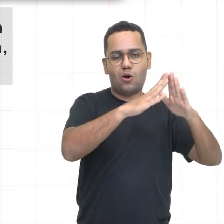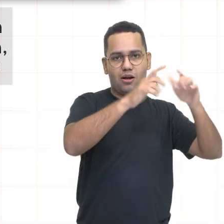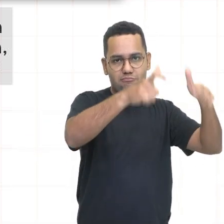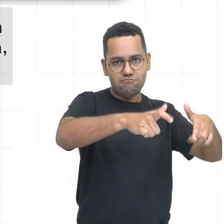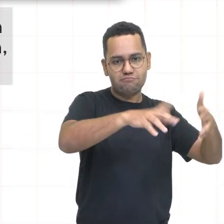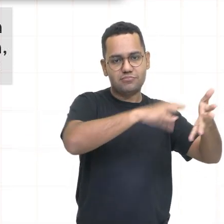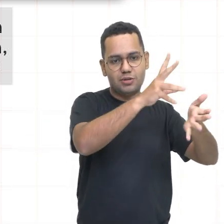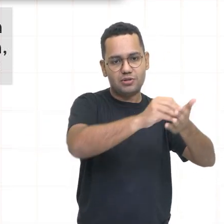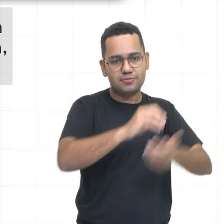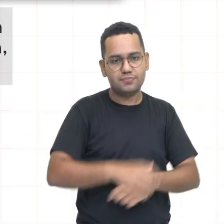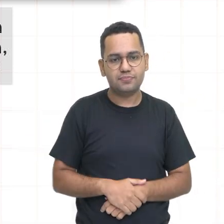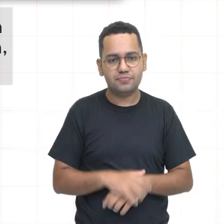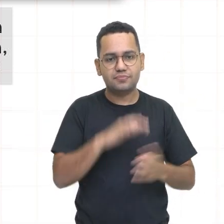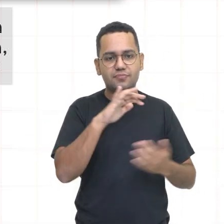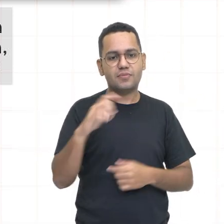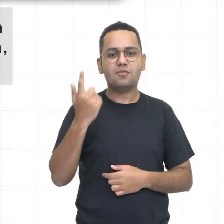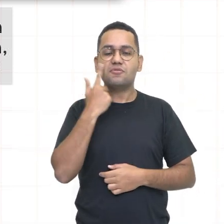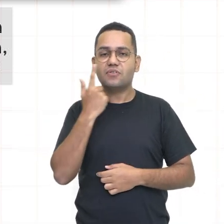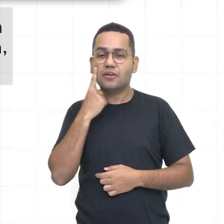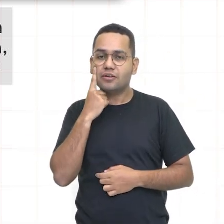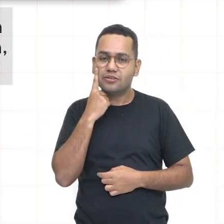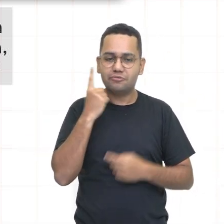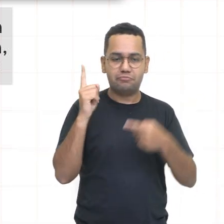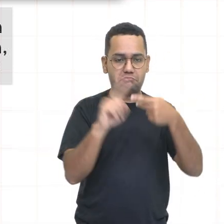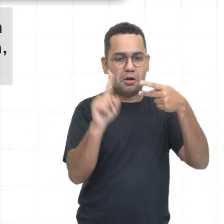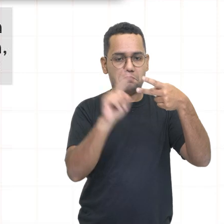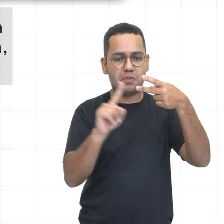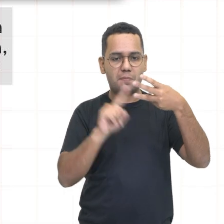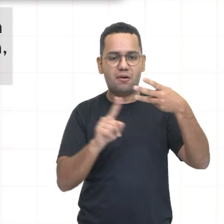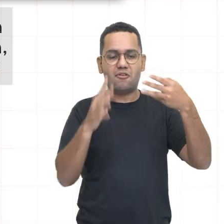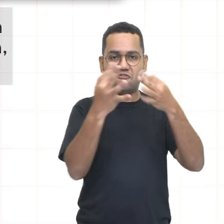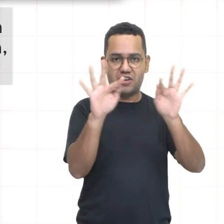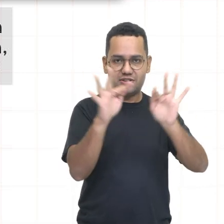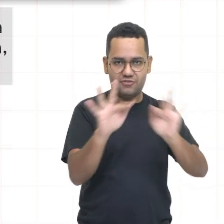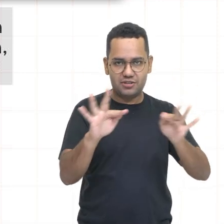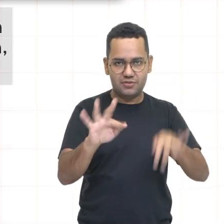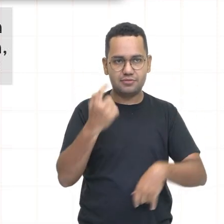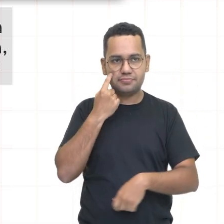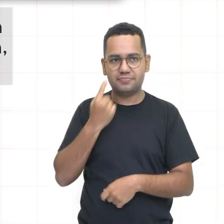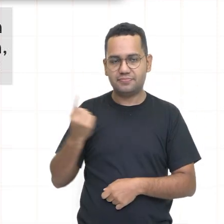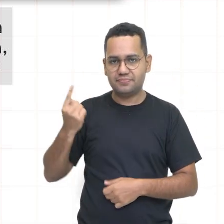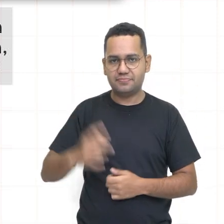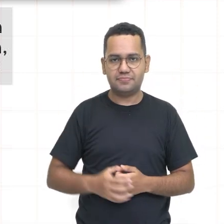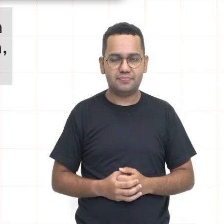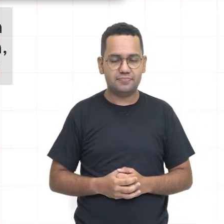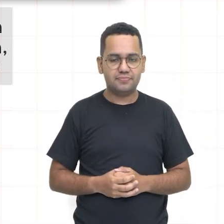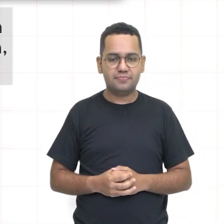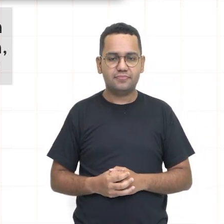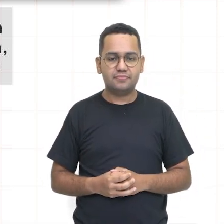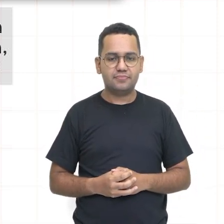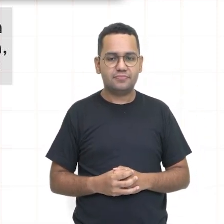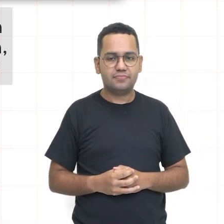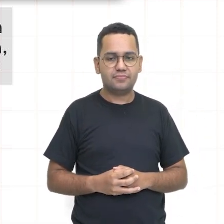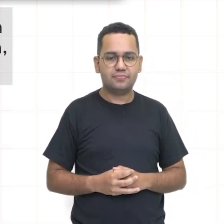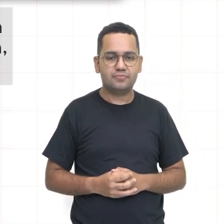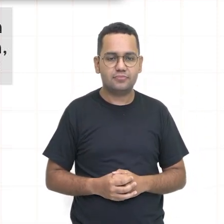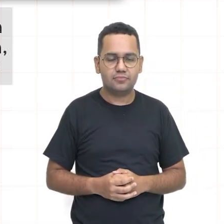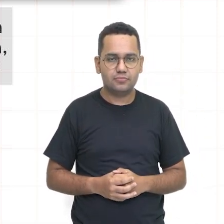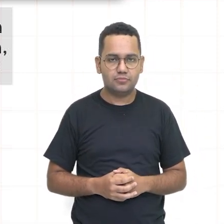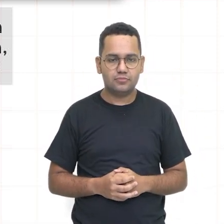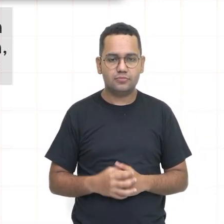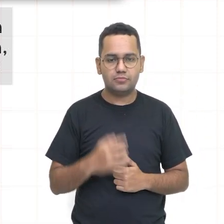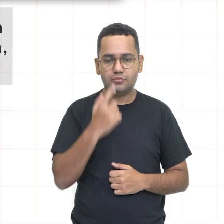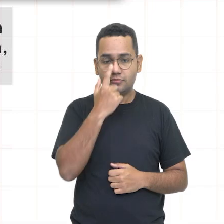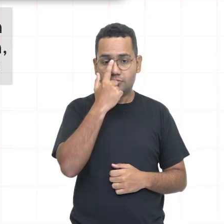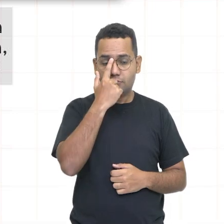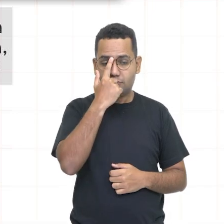citar: Amazônia, o celeiro do mundo, integrar para não integrar. Amazônia, um vazio demográfico passível de ser